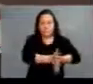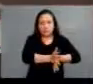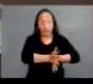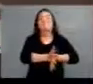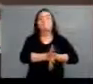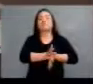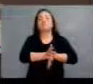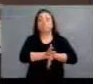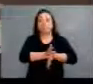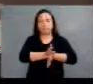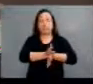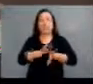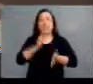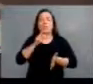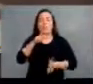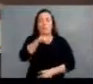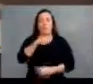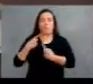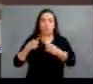a discriminação.